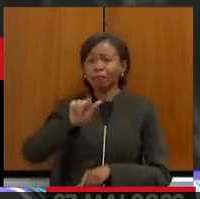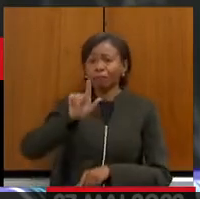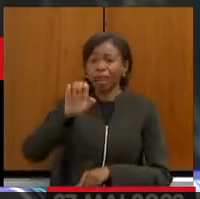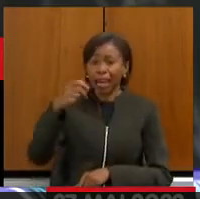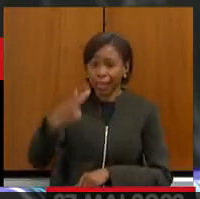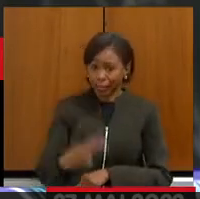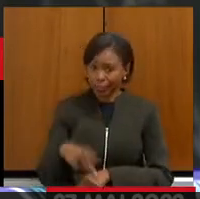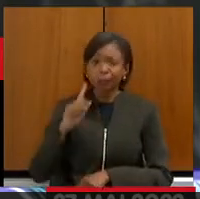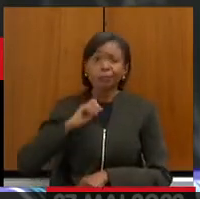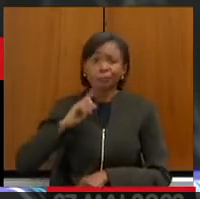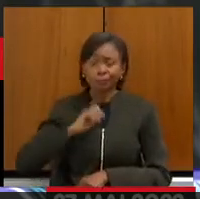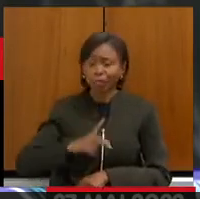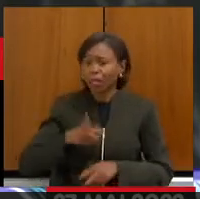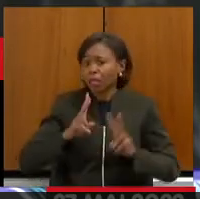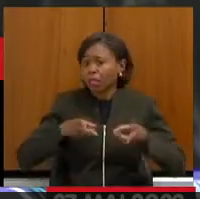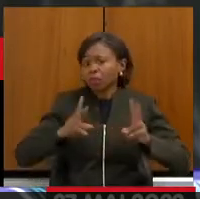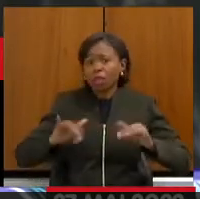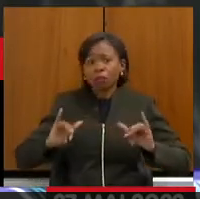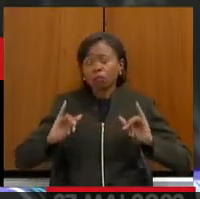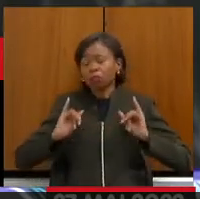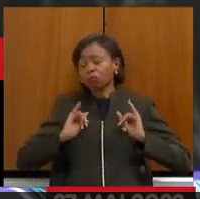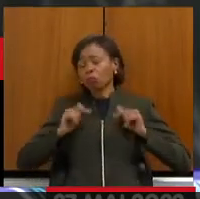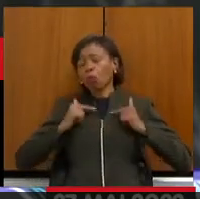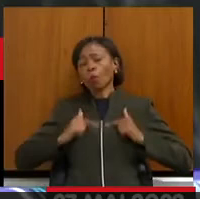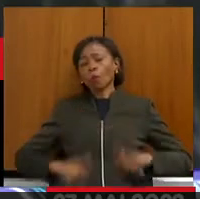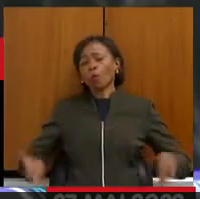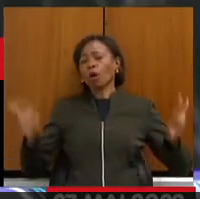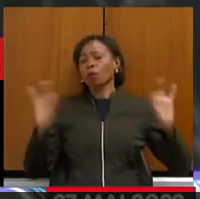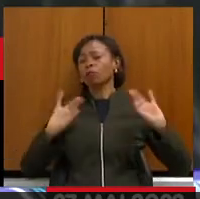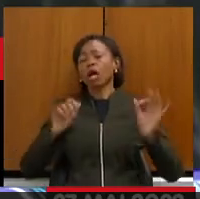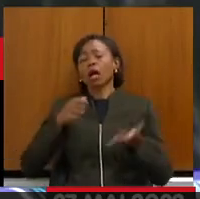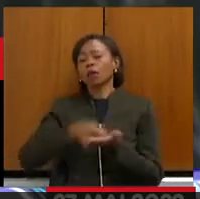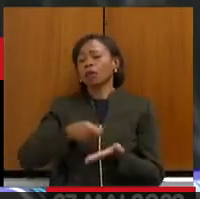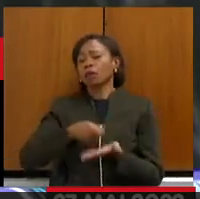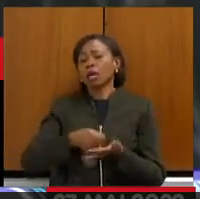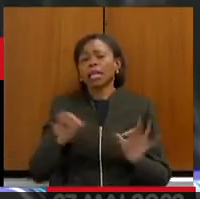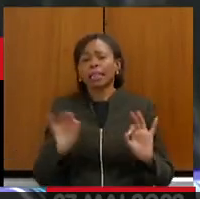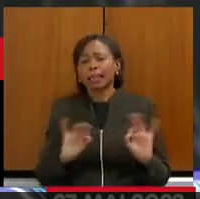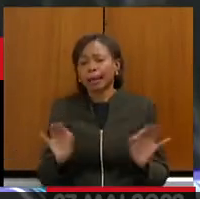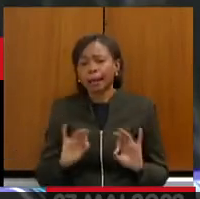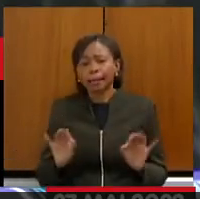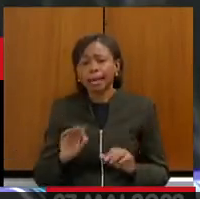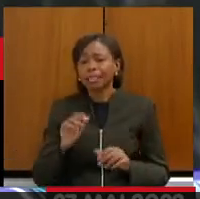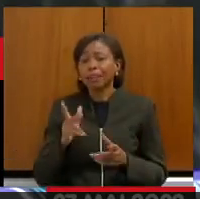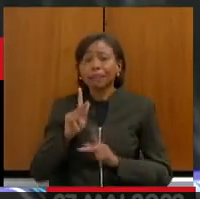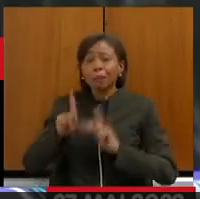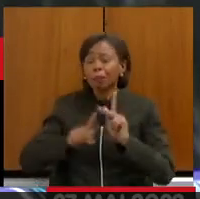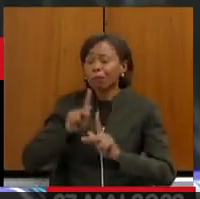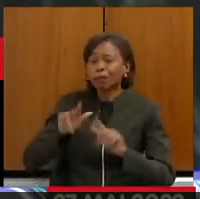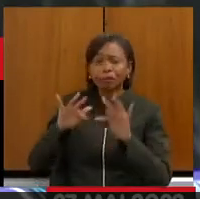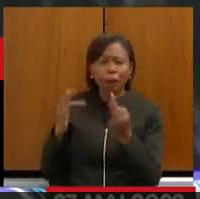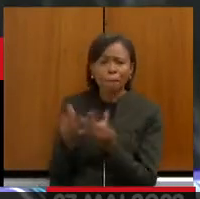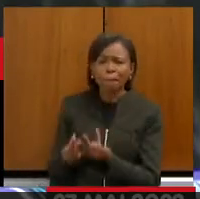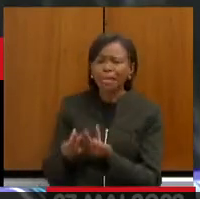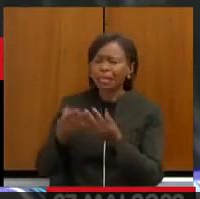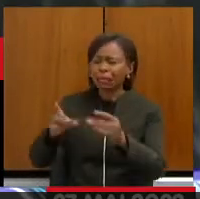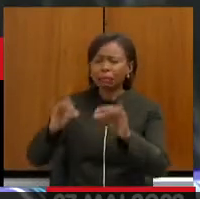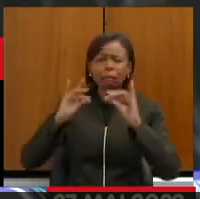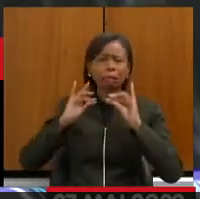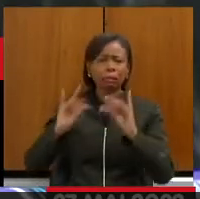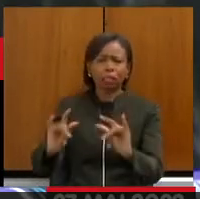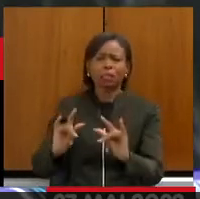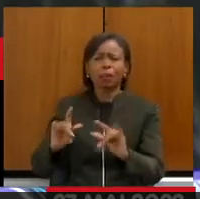tudo que seguem impunes a tantas violações dos direitos legando milhares de famílias atingidas pela lama tóxica do Capital